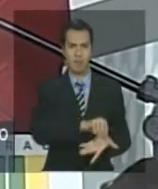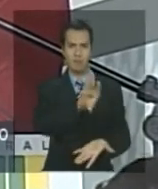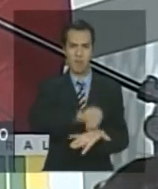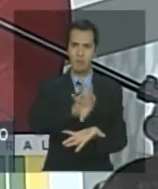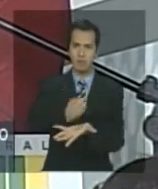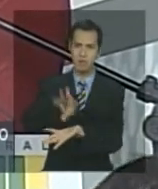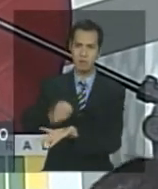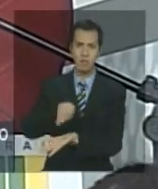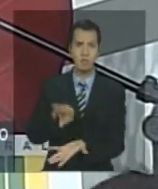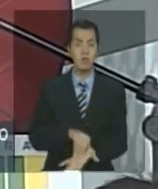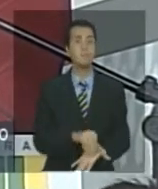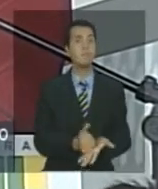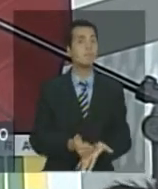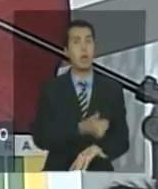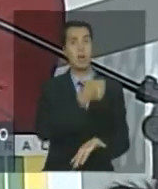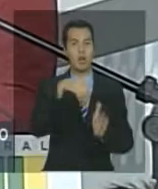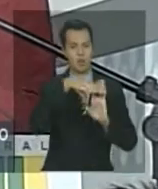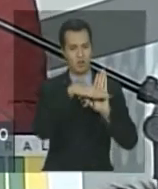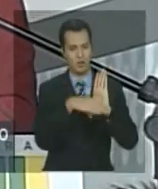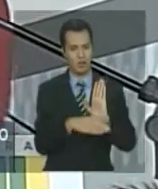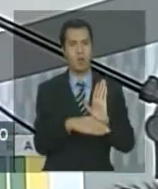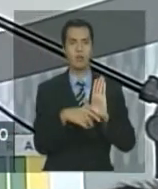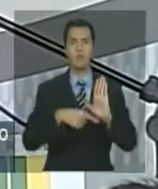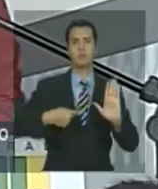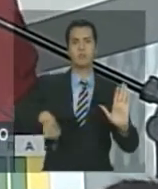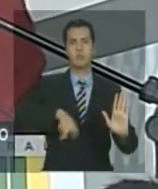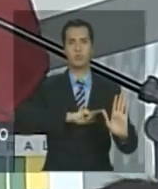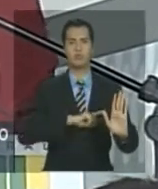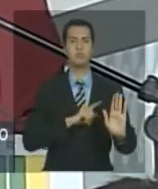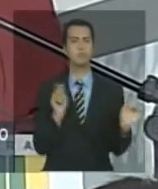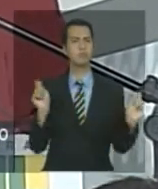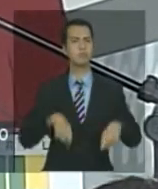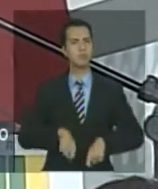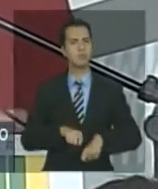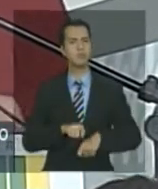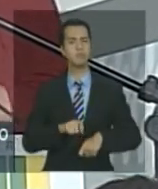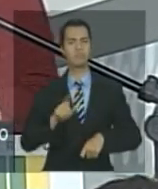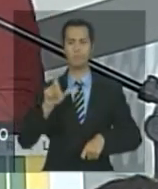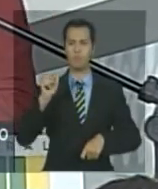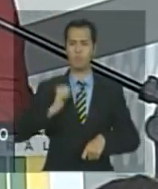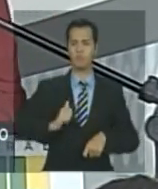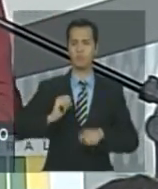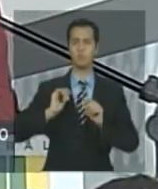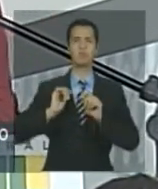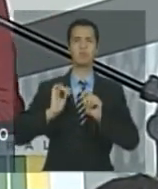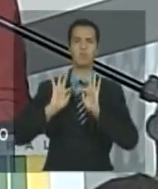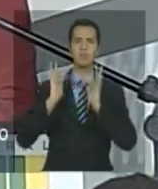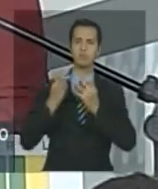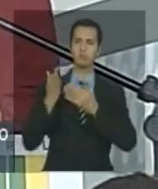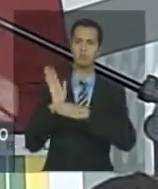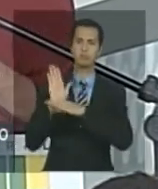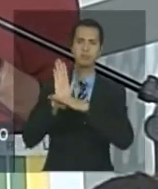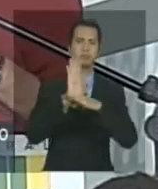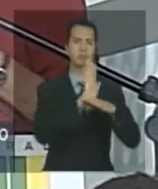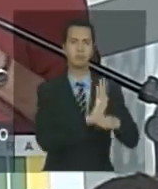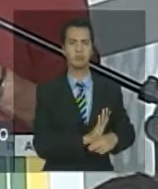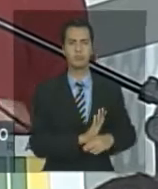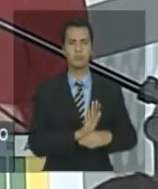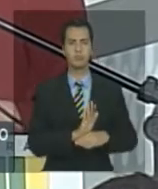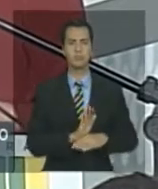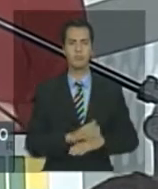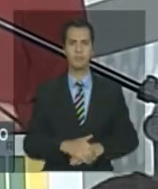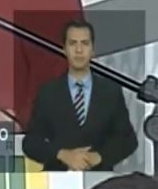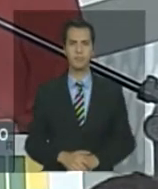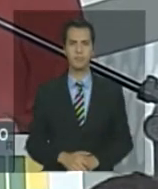nossa capacidade de tornar mais efetivo esse programa, de realizar,